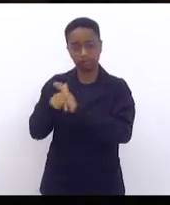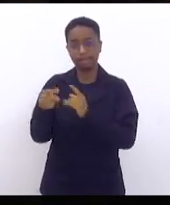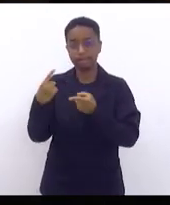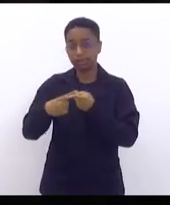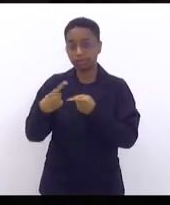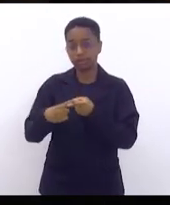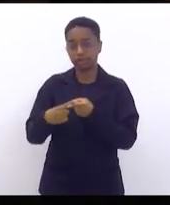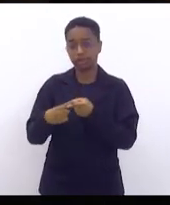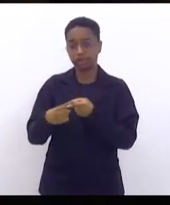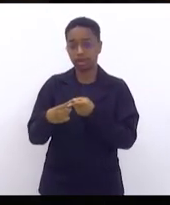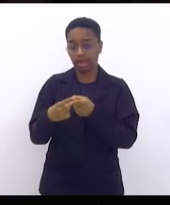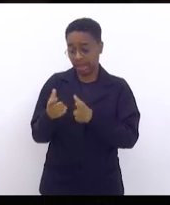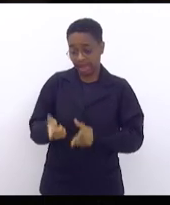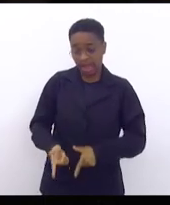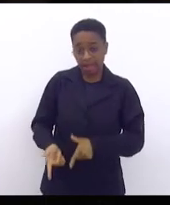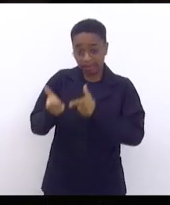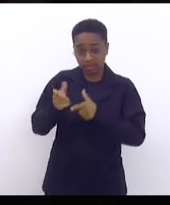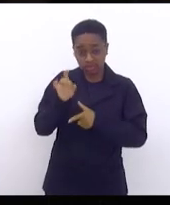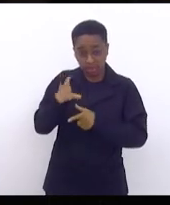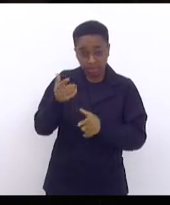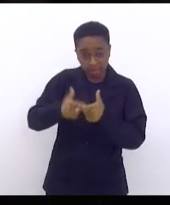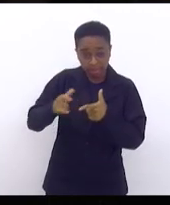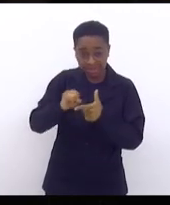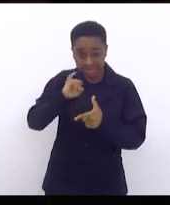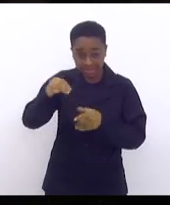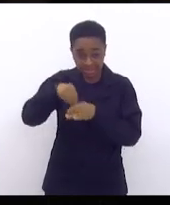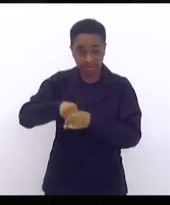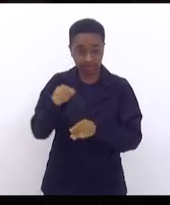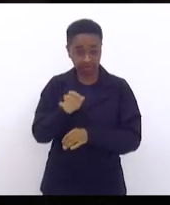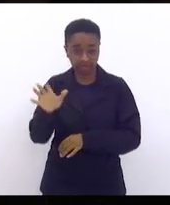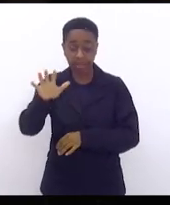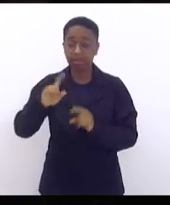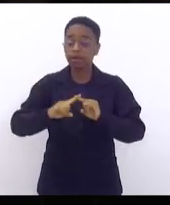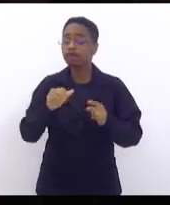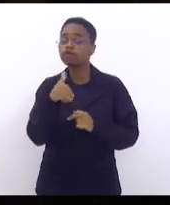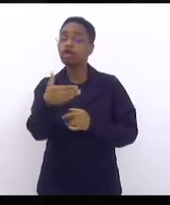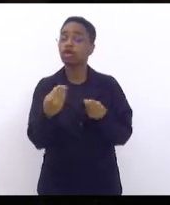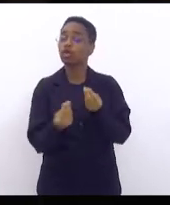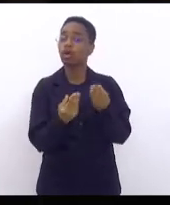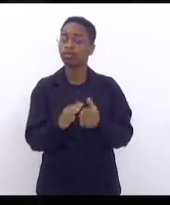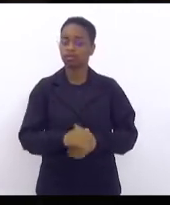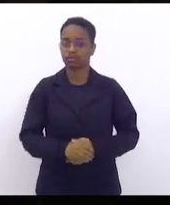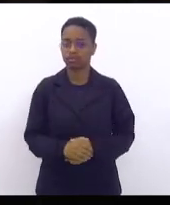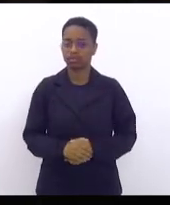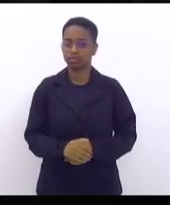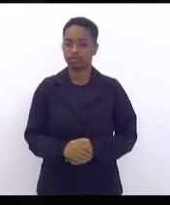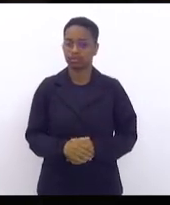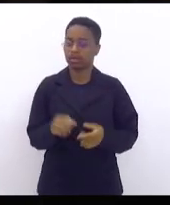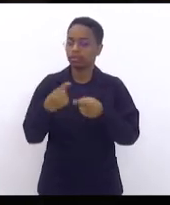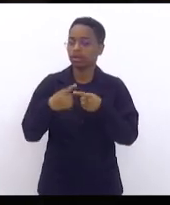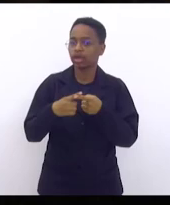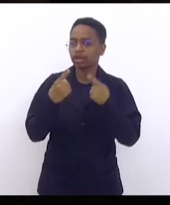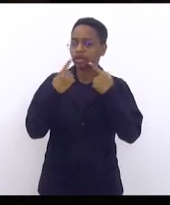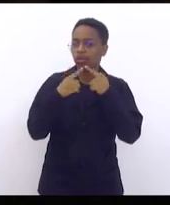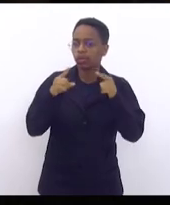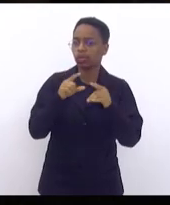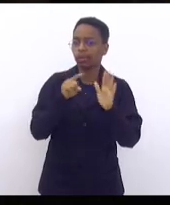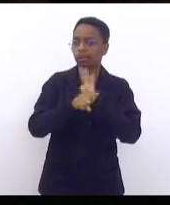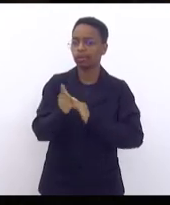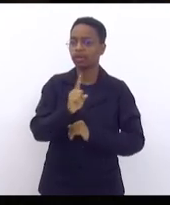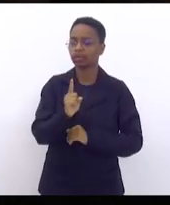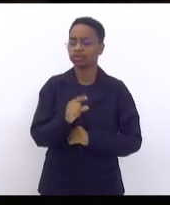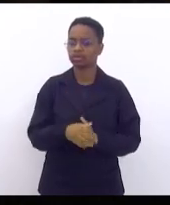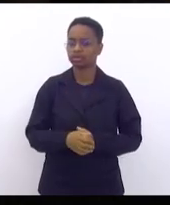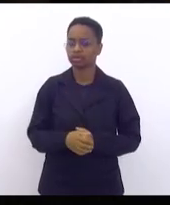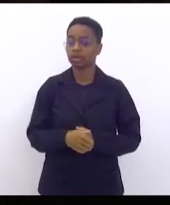contas, o fuzil só é um problema quando ele está dentro da favela e fora da favela. Por que não se questiona isso? É uma